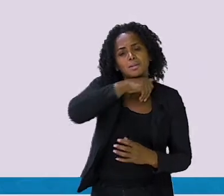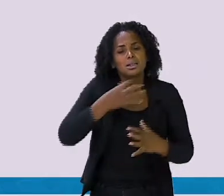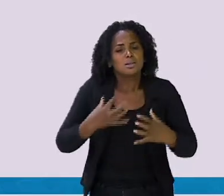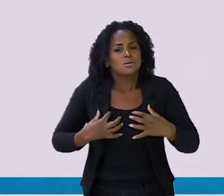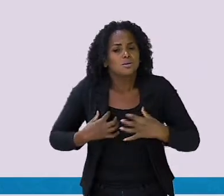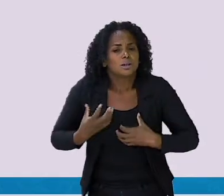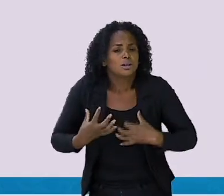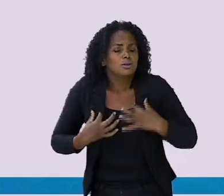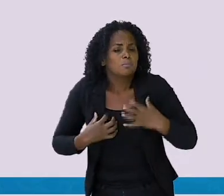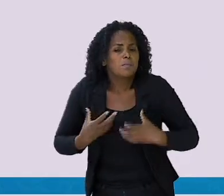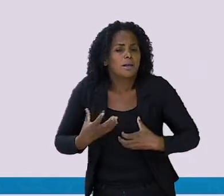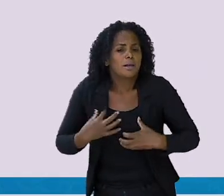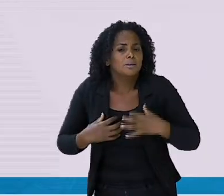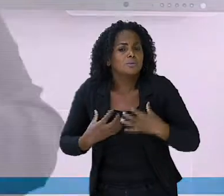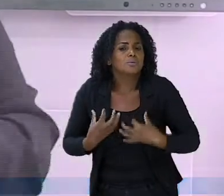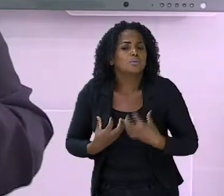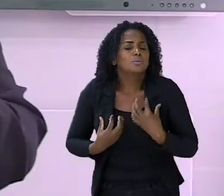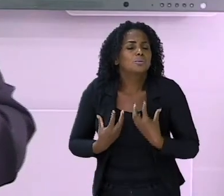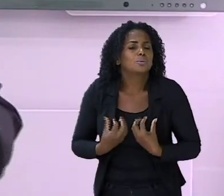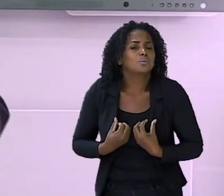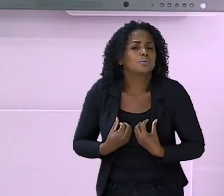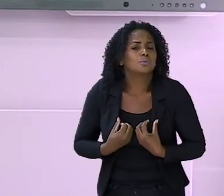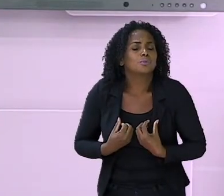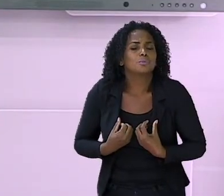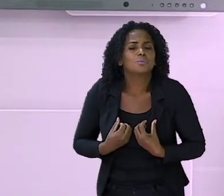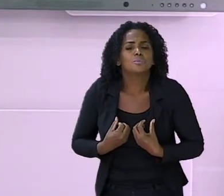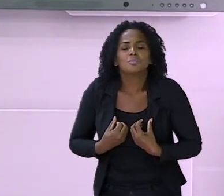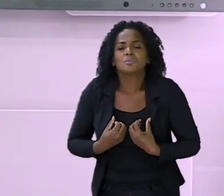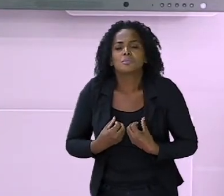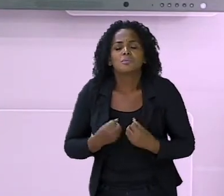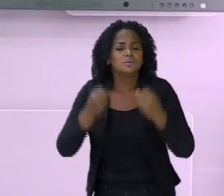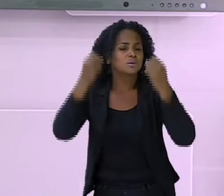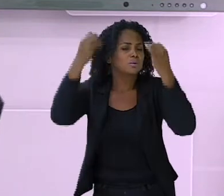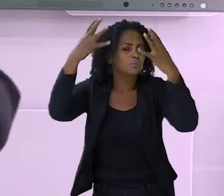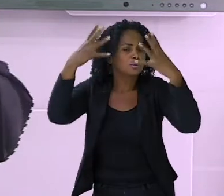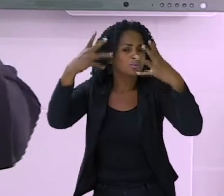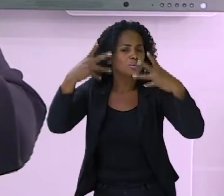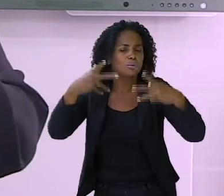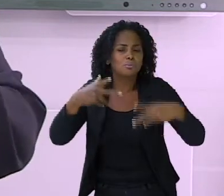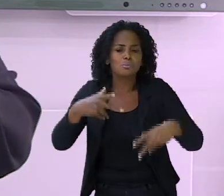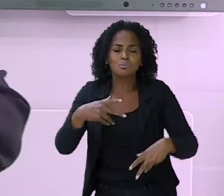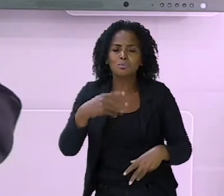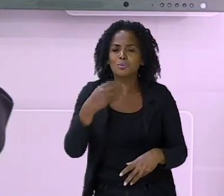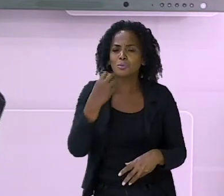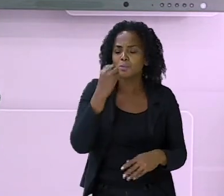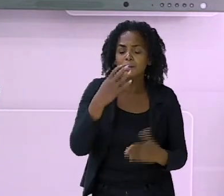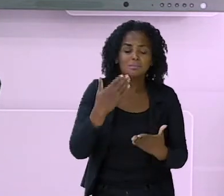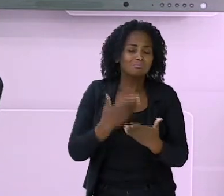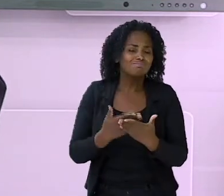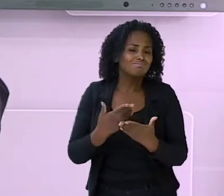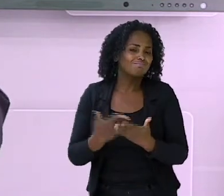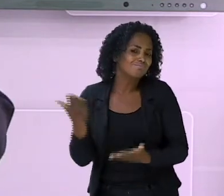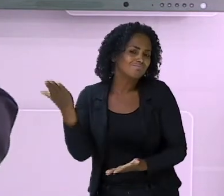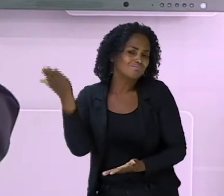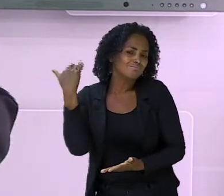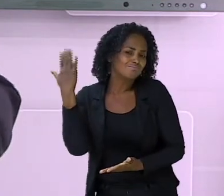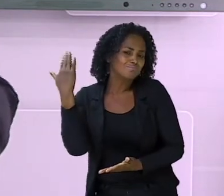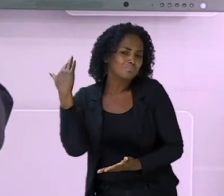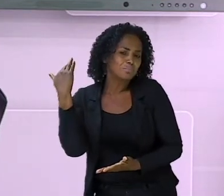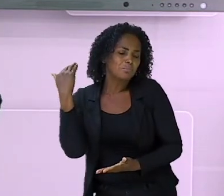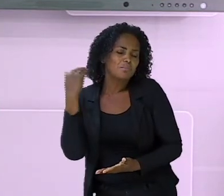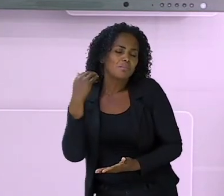sentimentos. Nós falamos de uma forma bem detalhada na aula anterior.